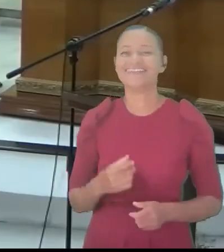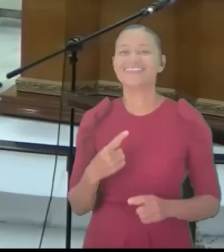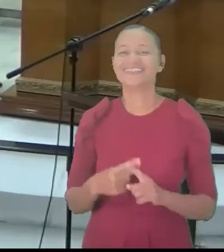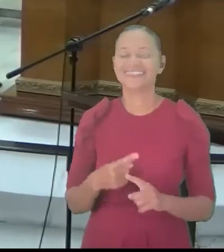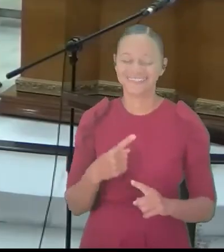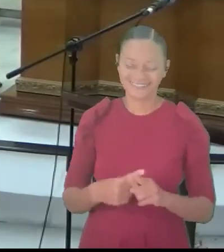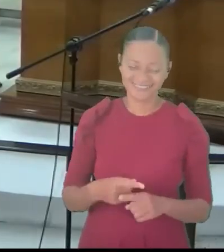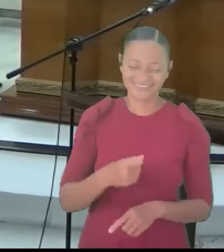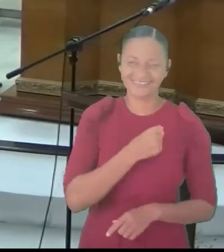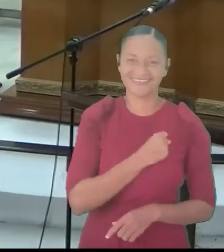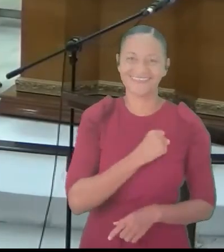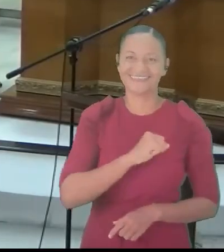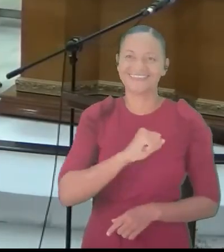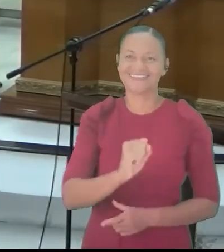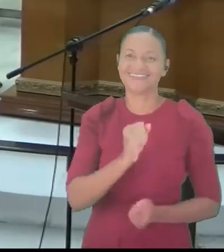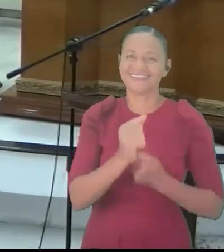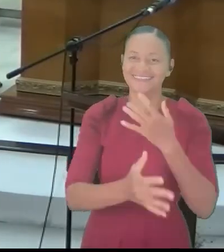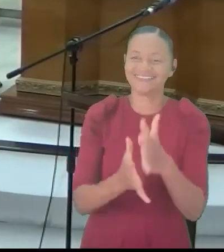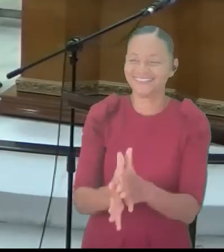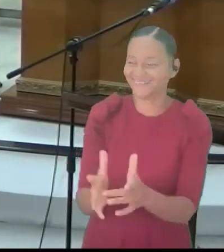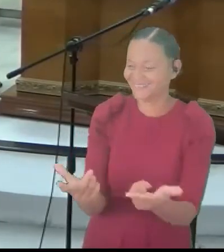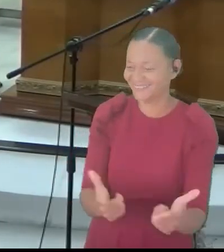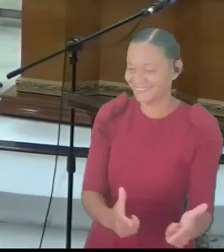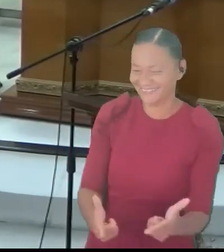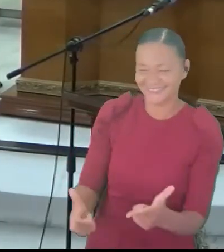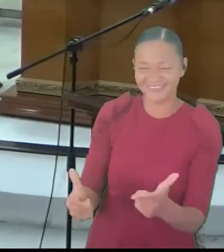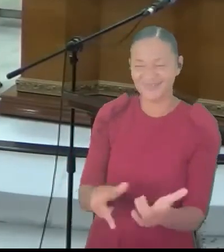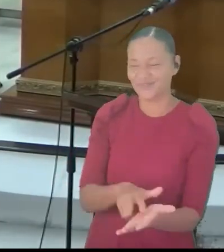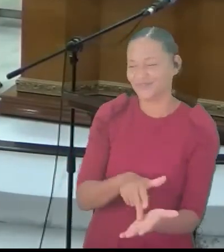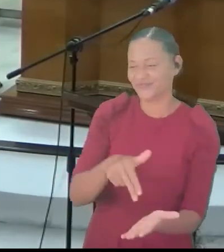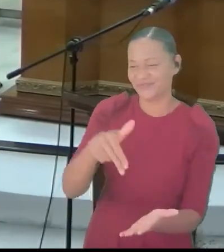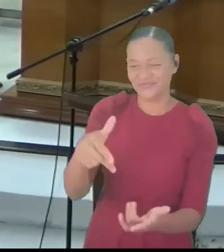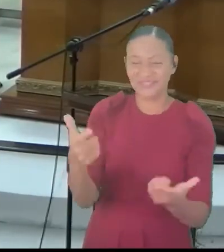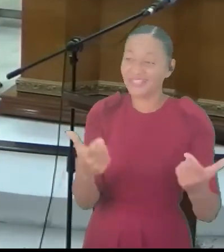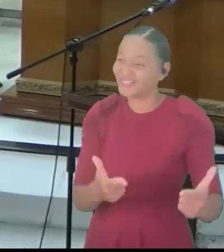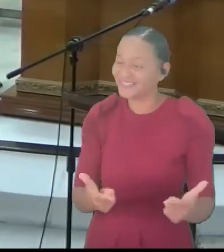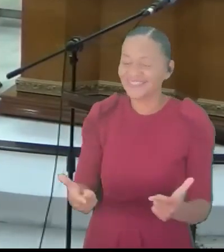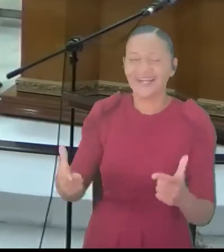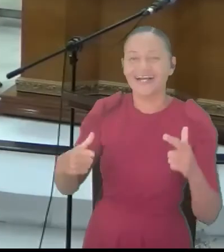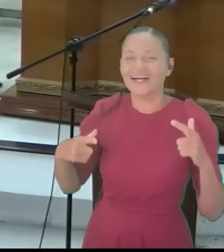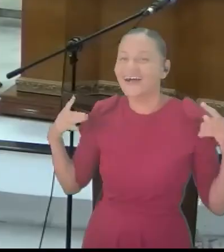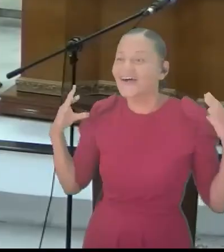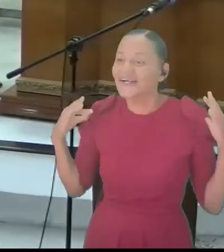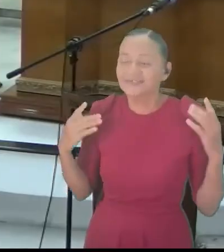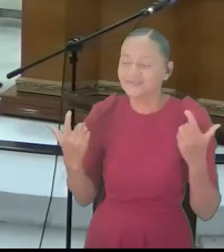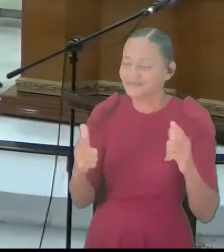que não há ressurreição, nem anjo, nem